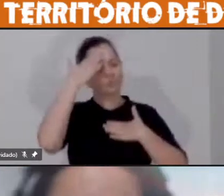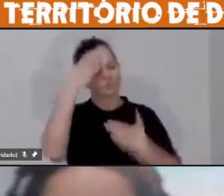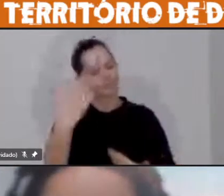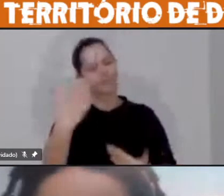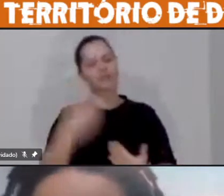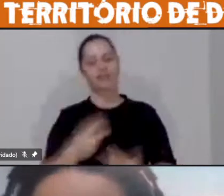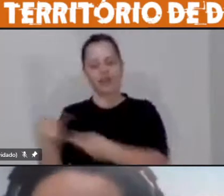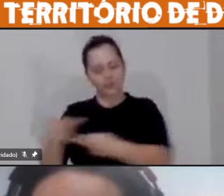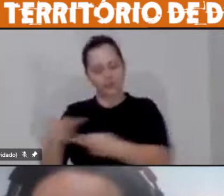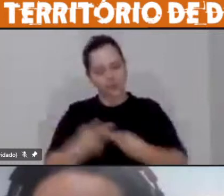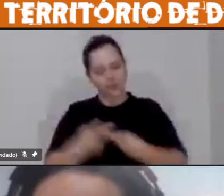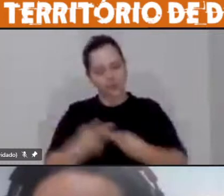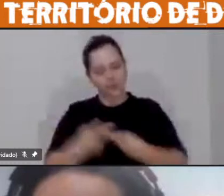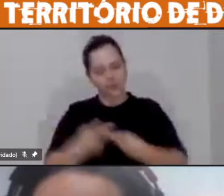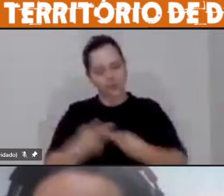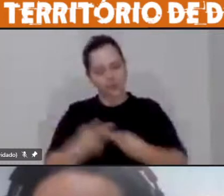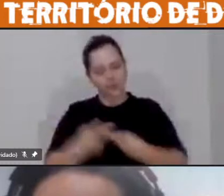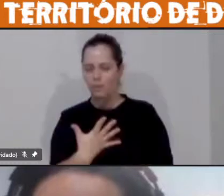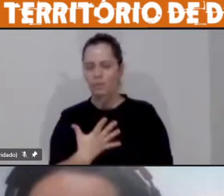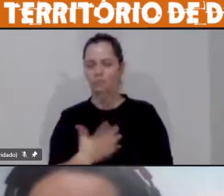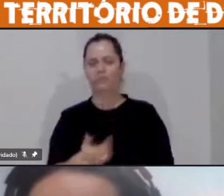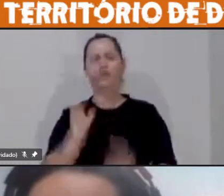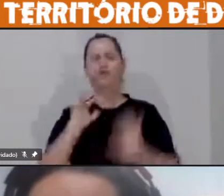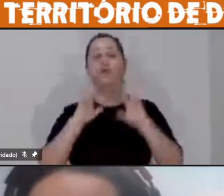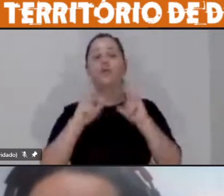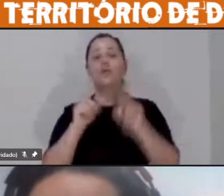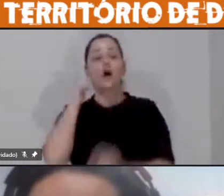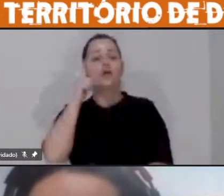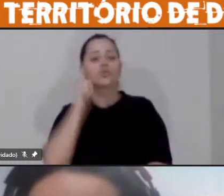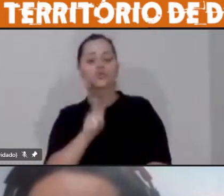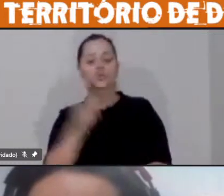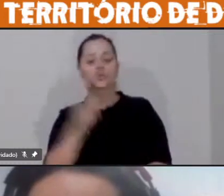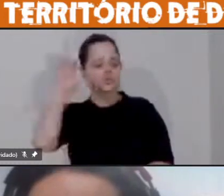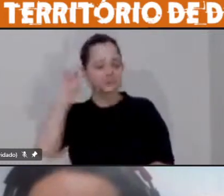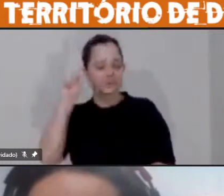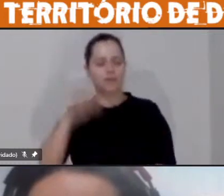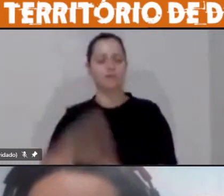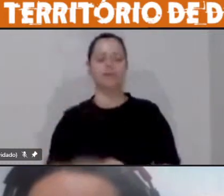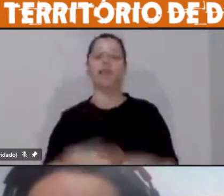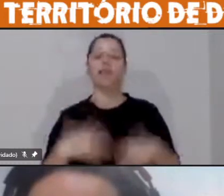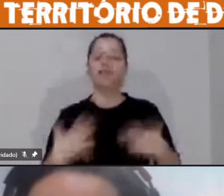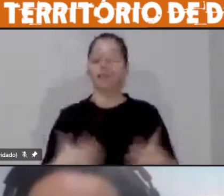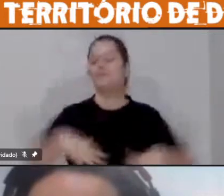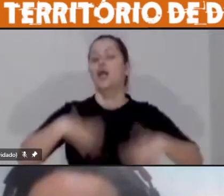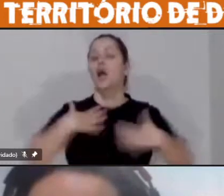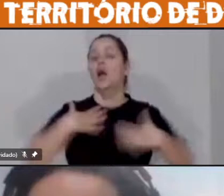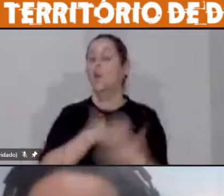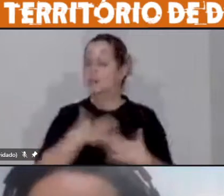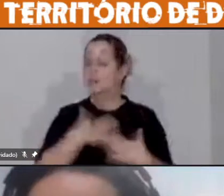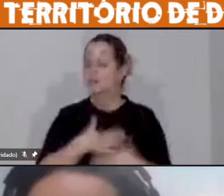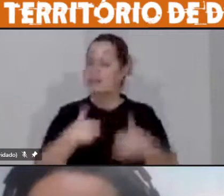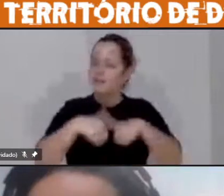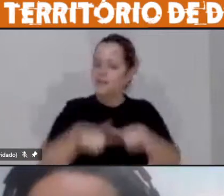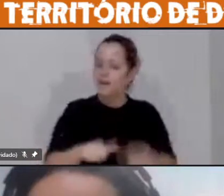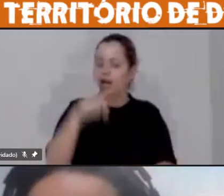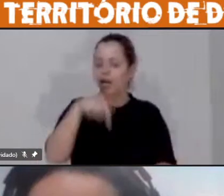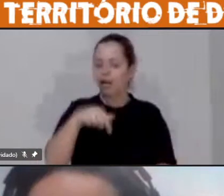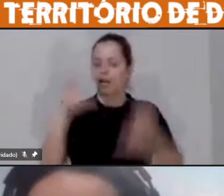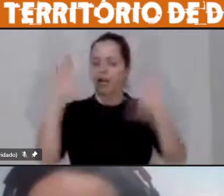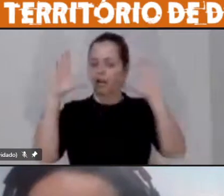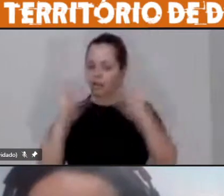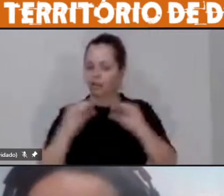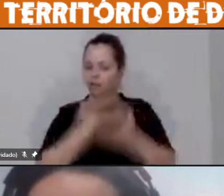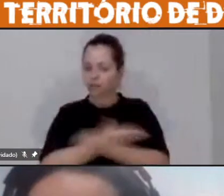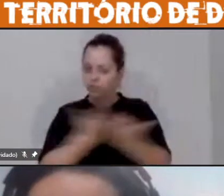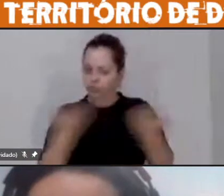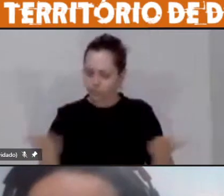satisfação, vocês estão me ouvindo, não é? A satisfação de estar aqui essa noite com todos vocês